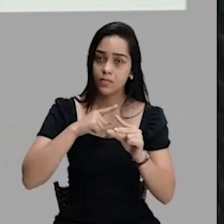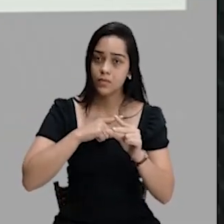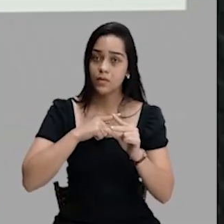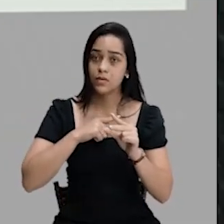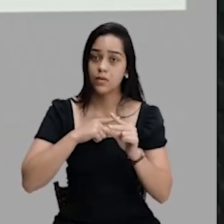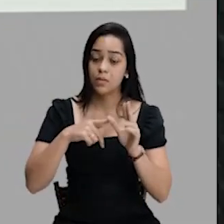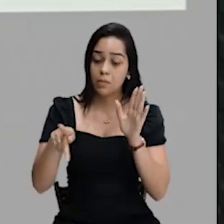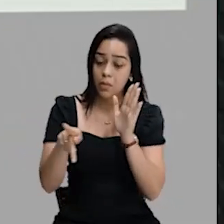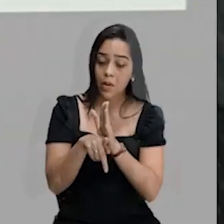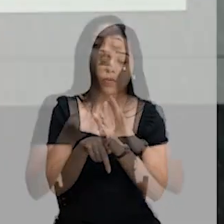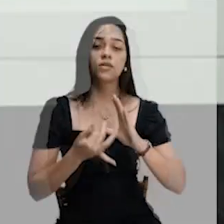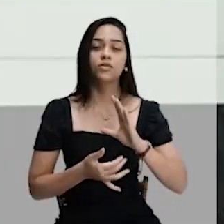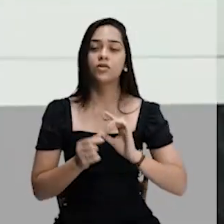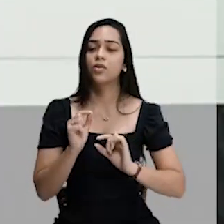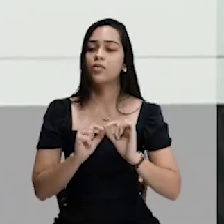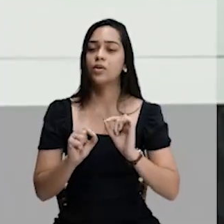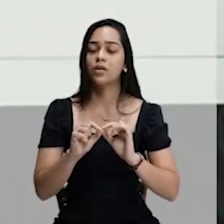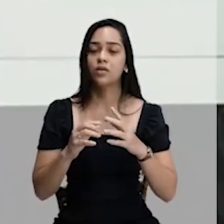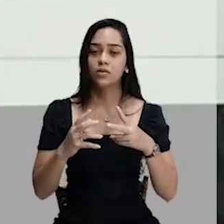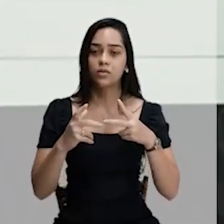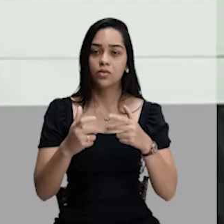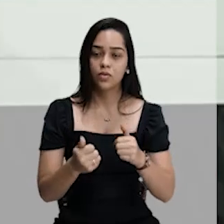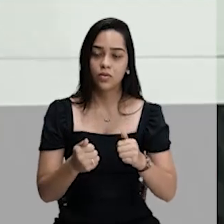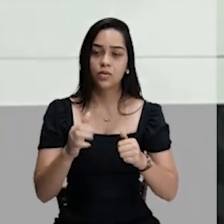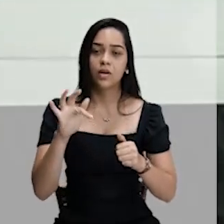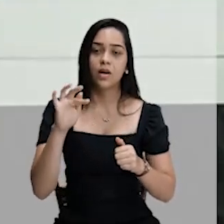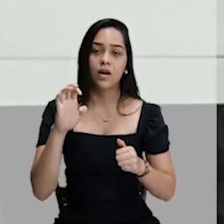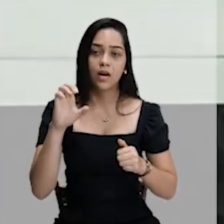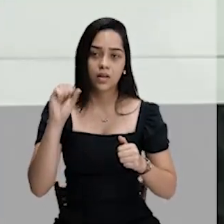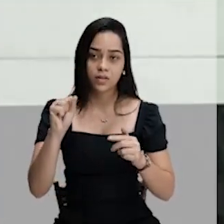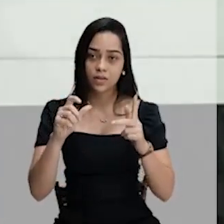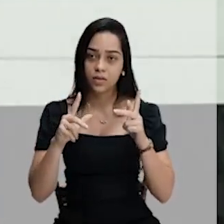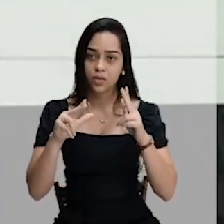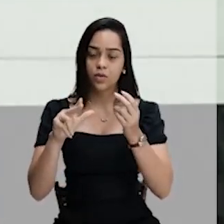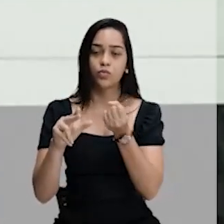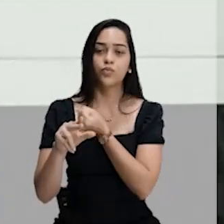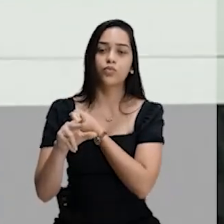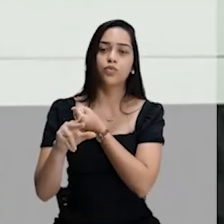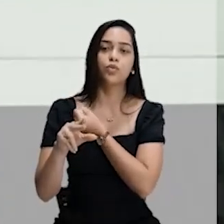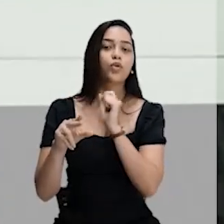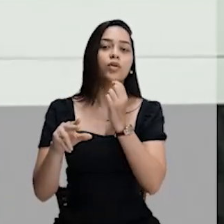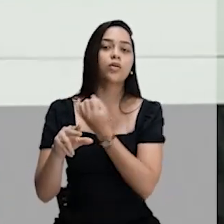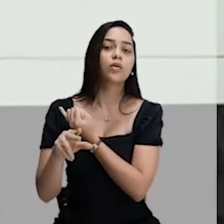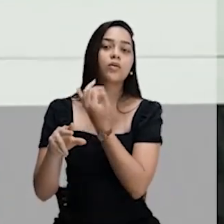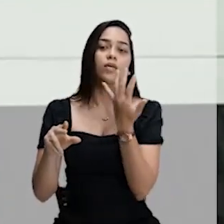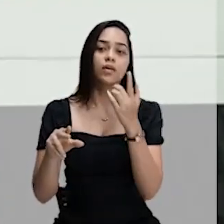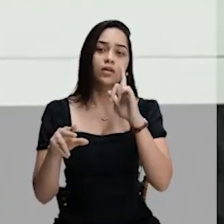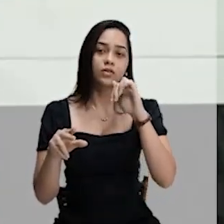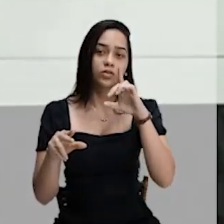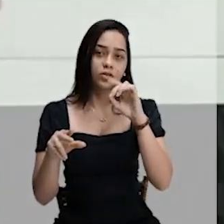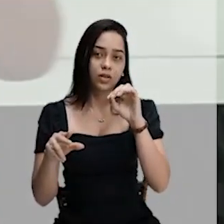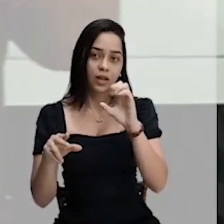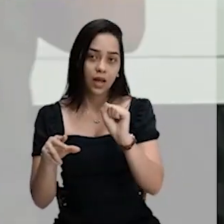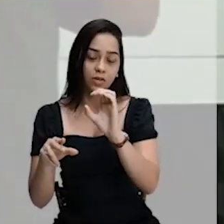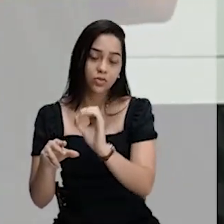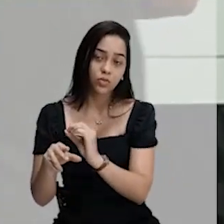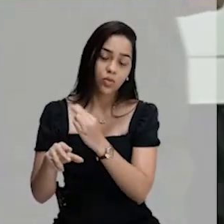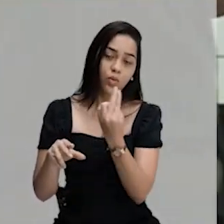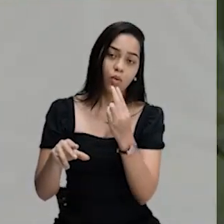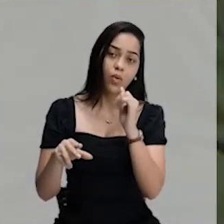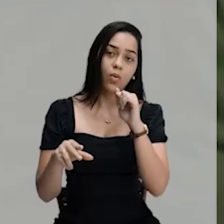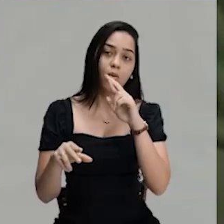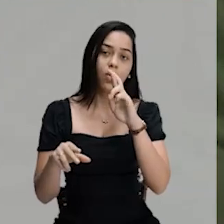de Platão é essa. Todas as faces com o mesmo número de lados ou o mesmo número